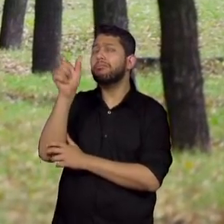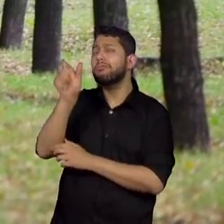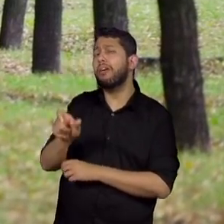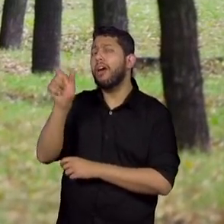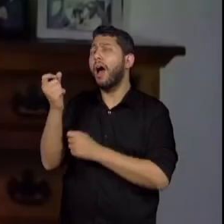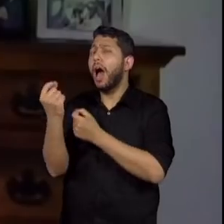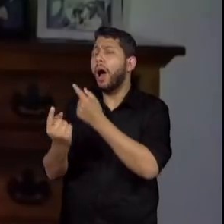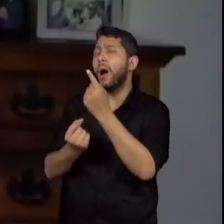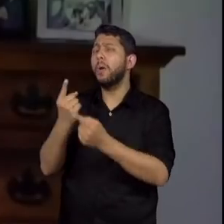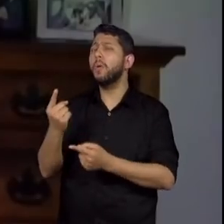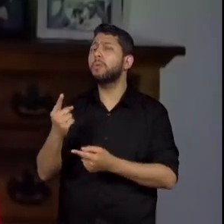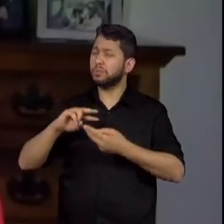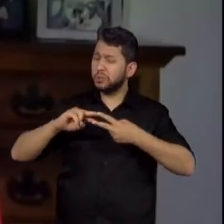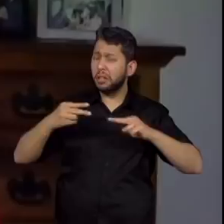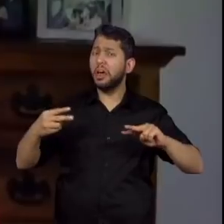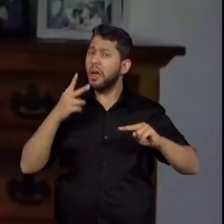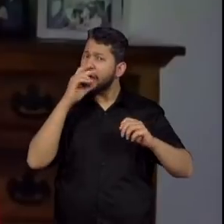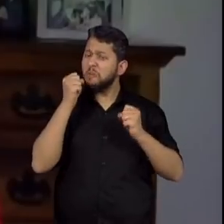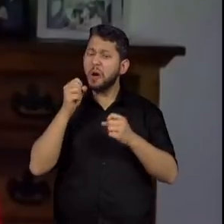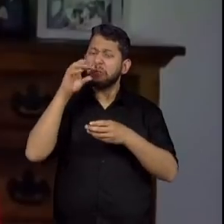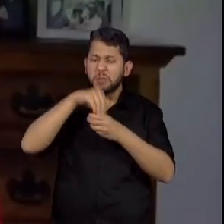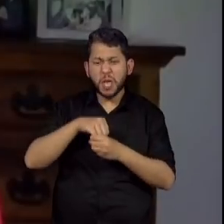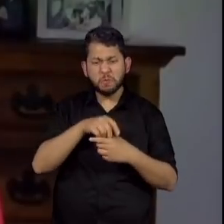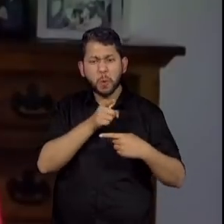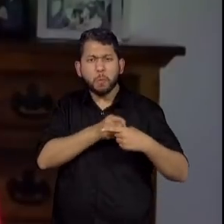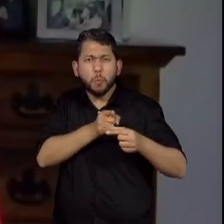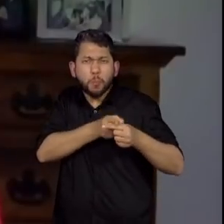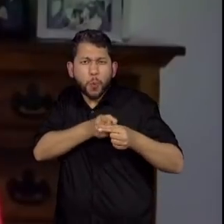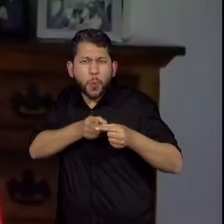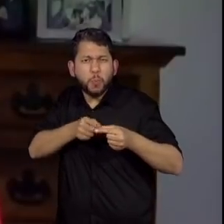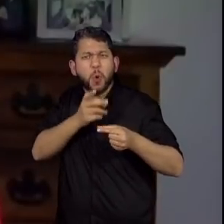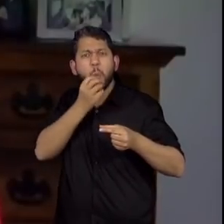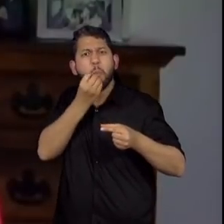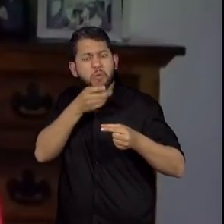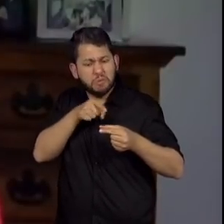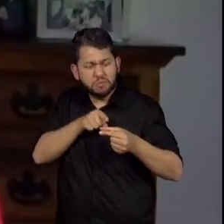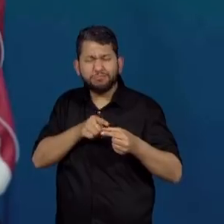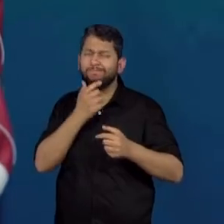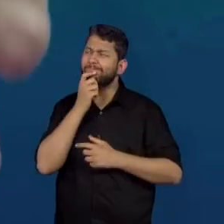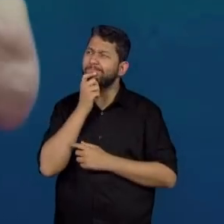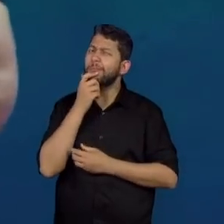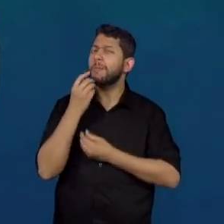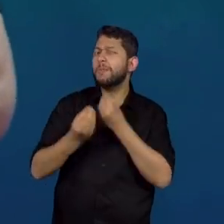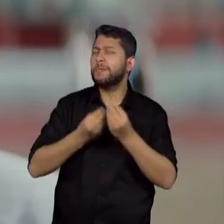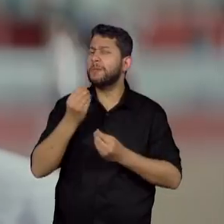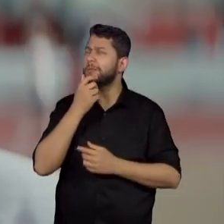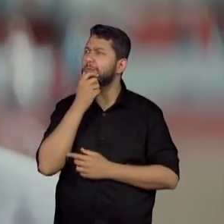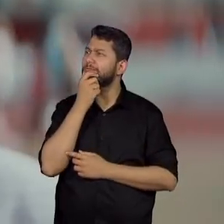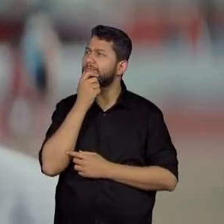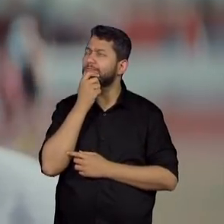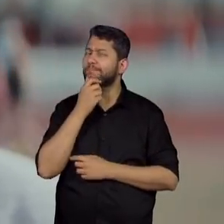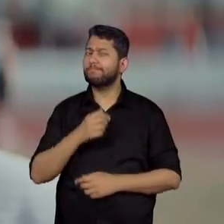a genética se aliou à forma deles viverem.